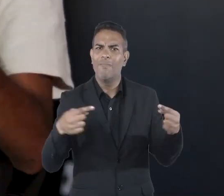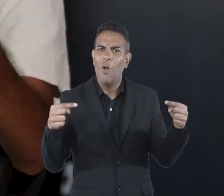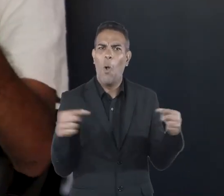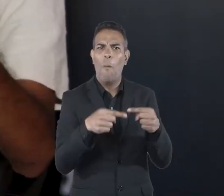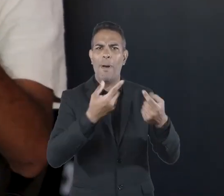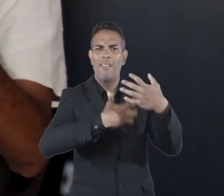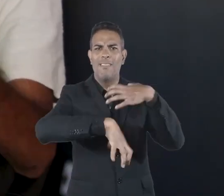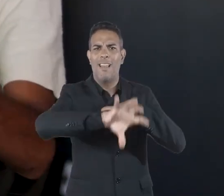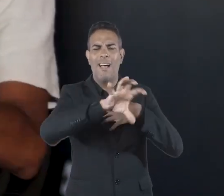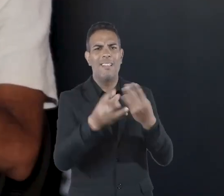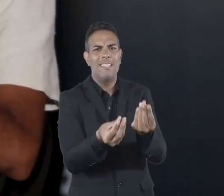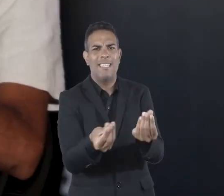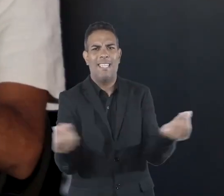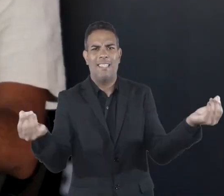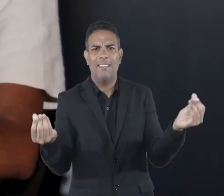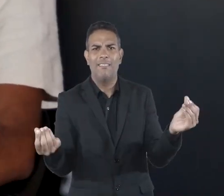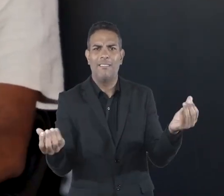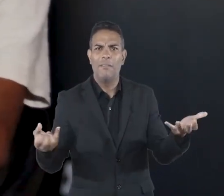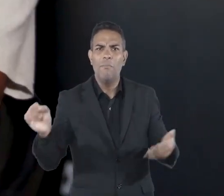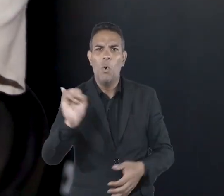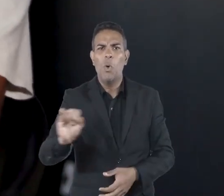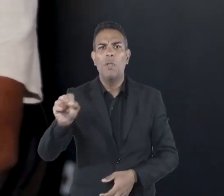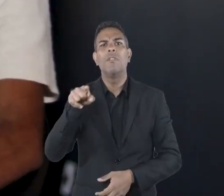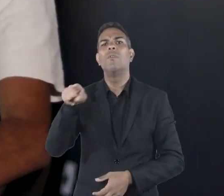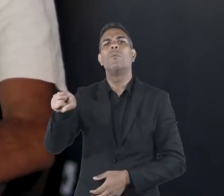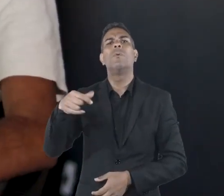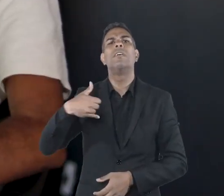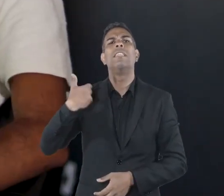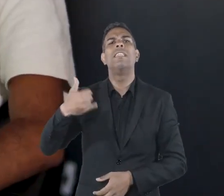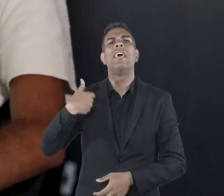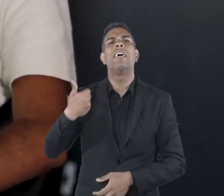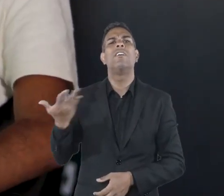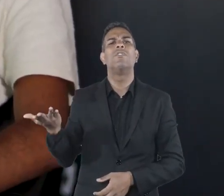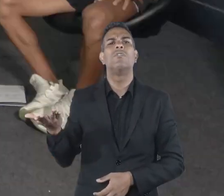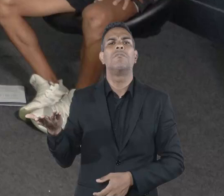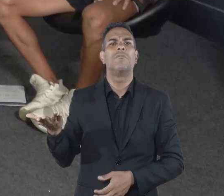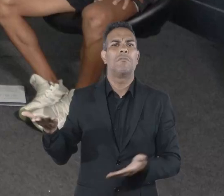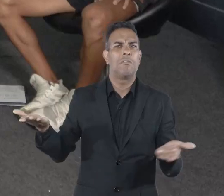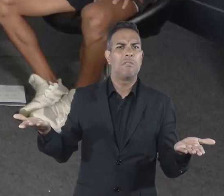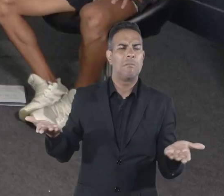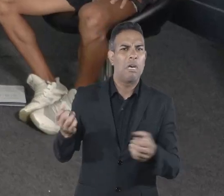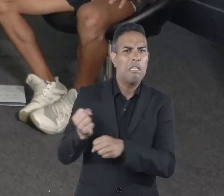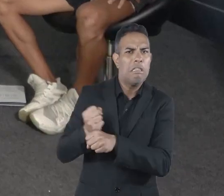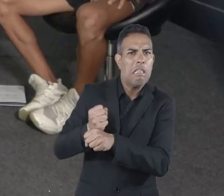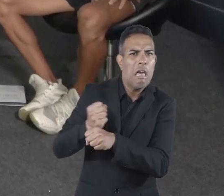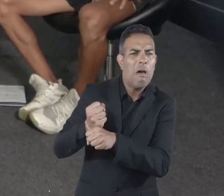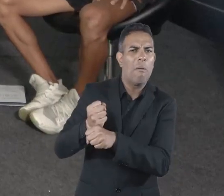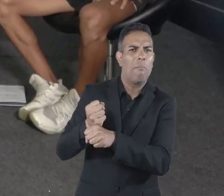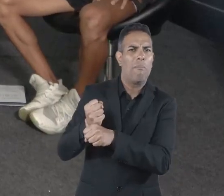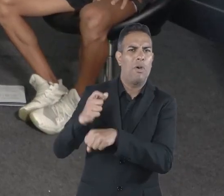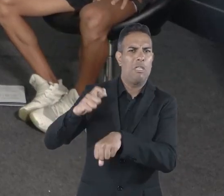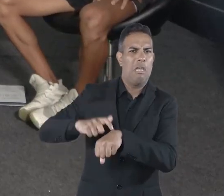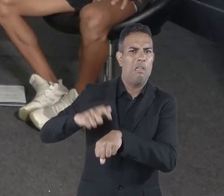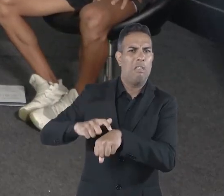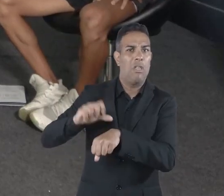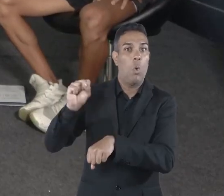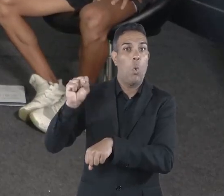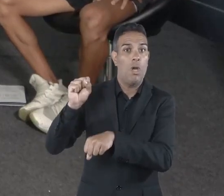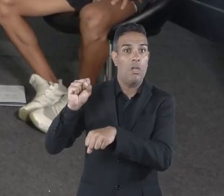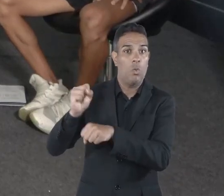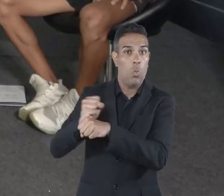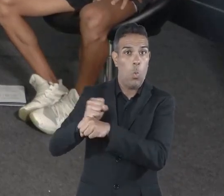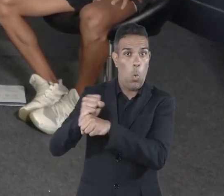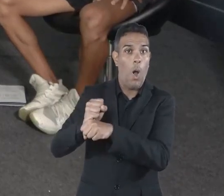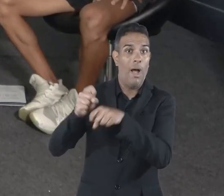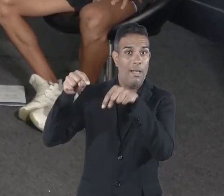passar. Sei lá, é algo que traz empatia, que traz sensações importantes. E quantos anos você está aqui? Você veio